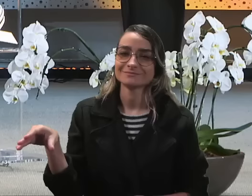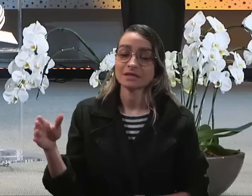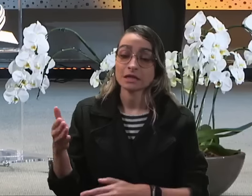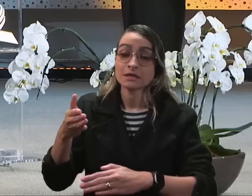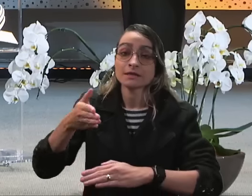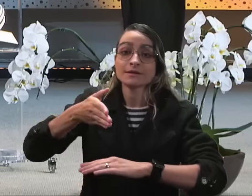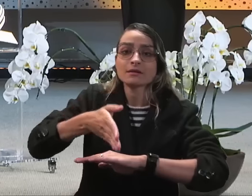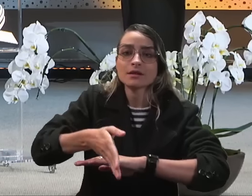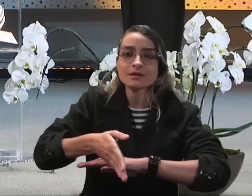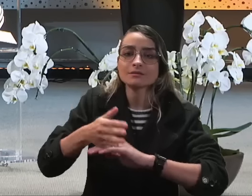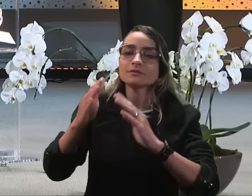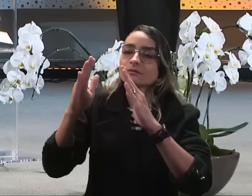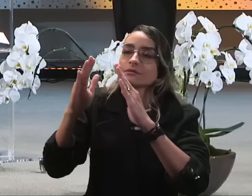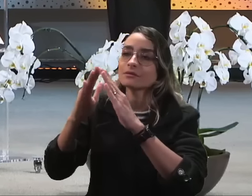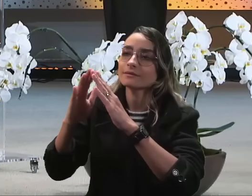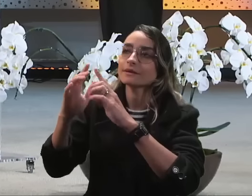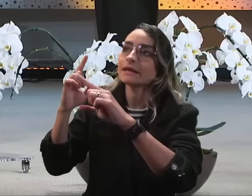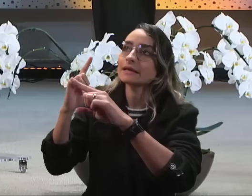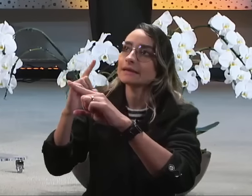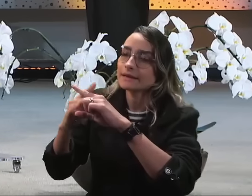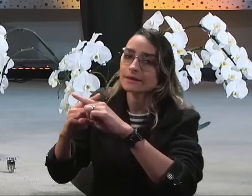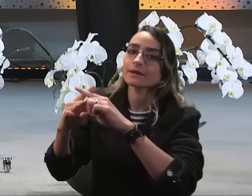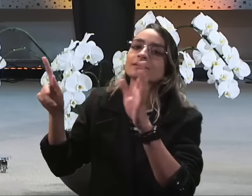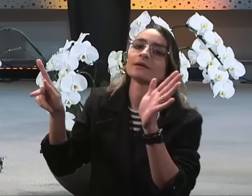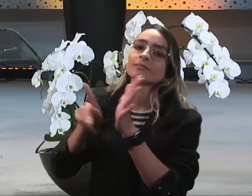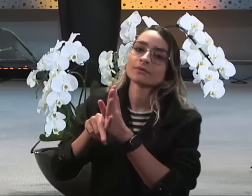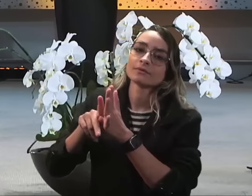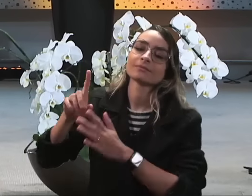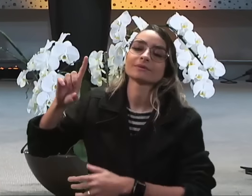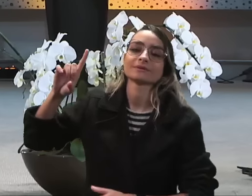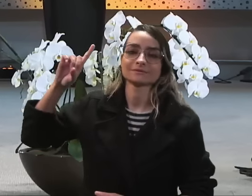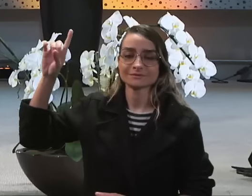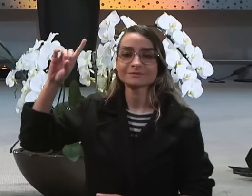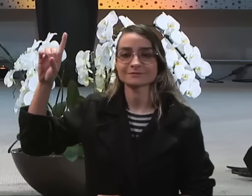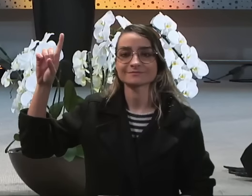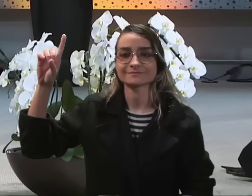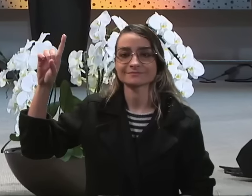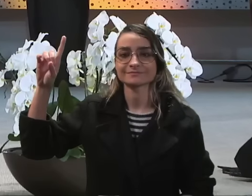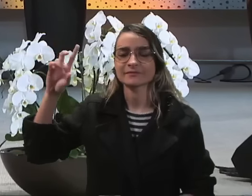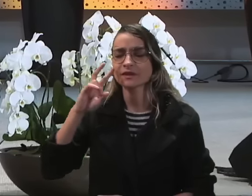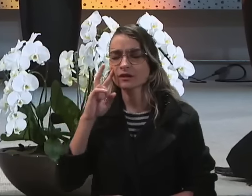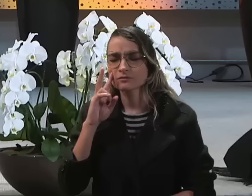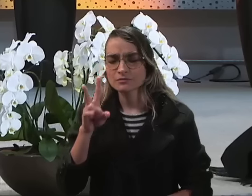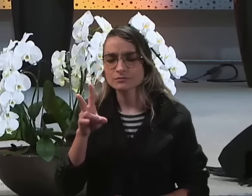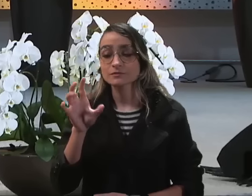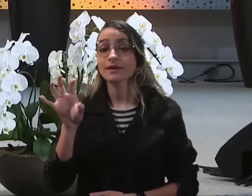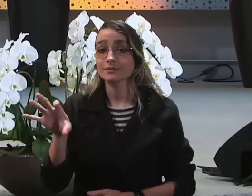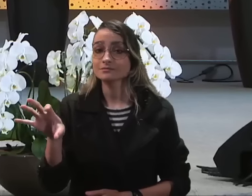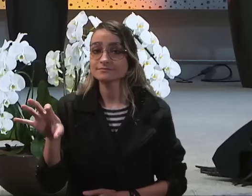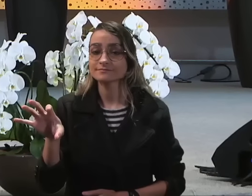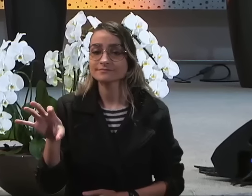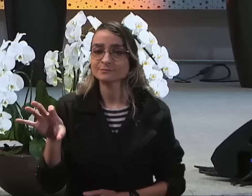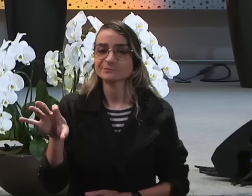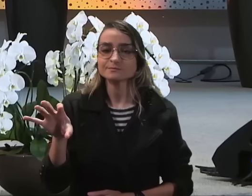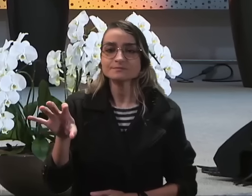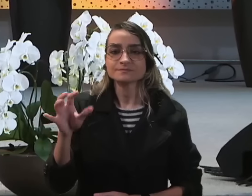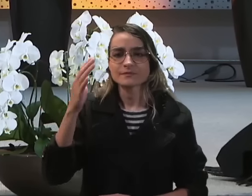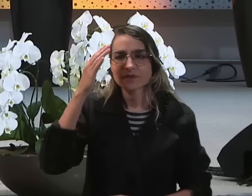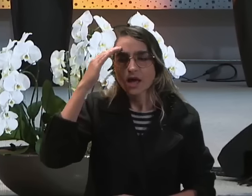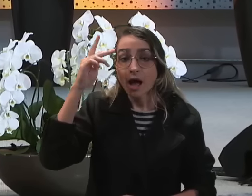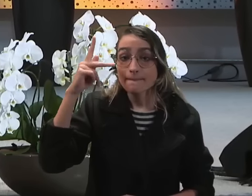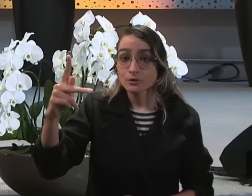e nós vamos ver isso a profecia grande profecia de tempo que Deus